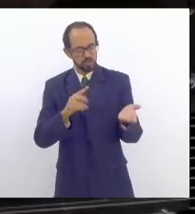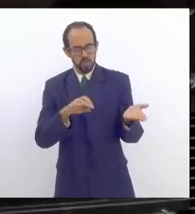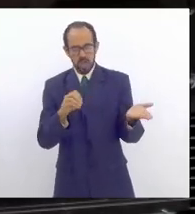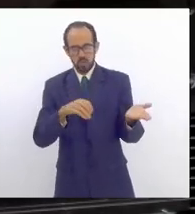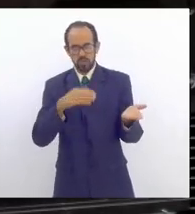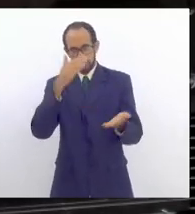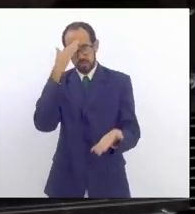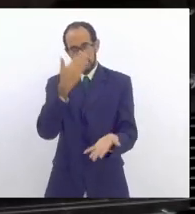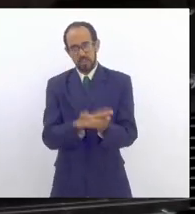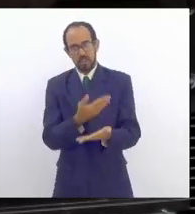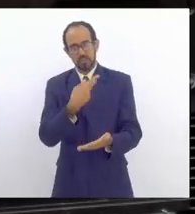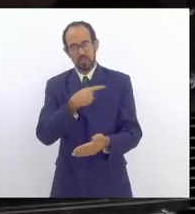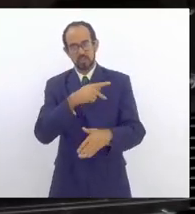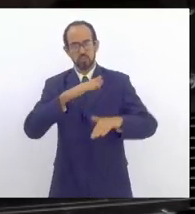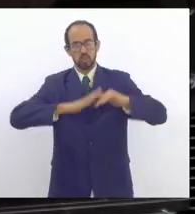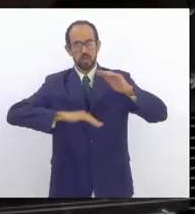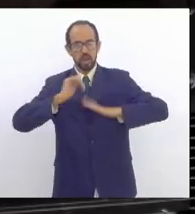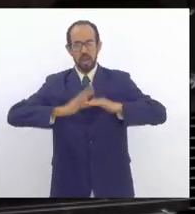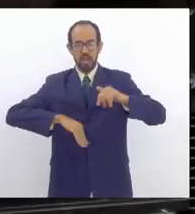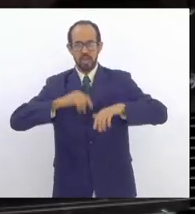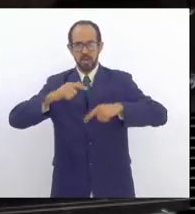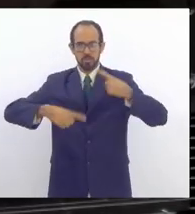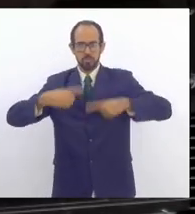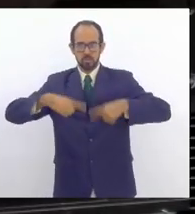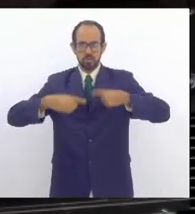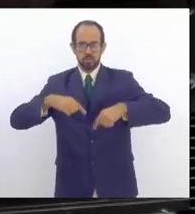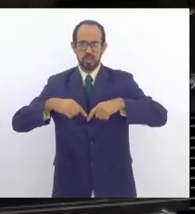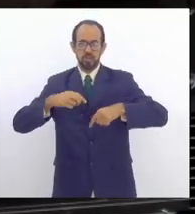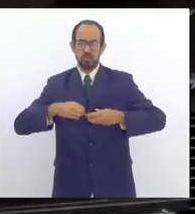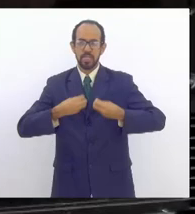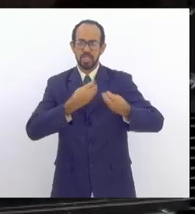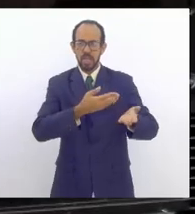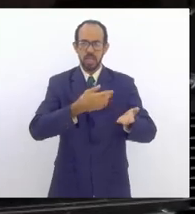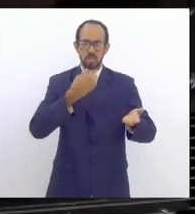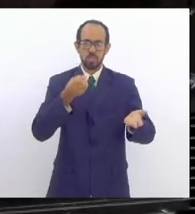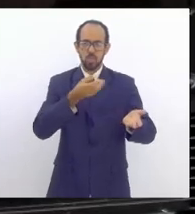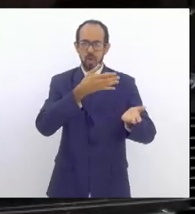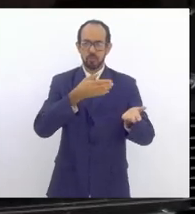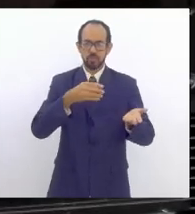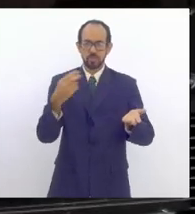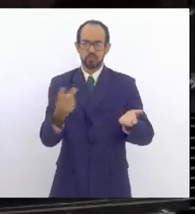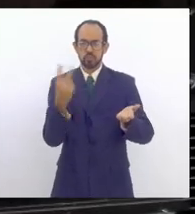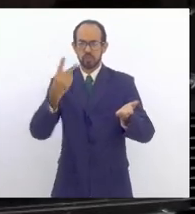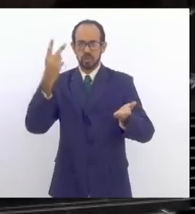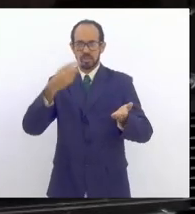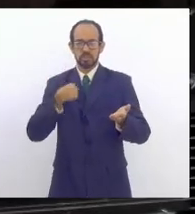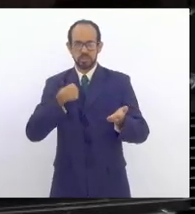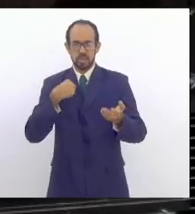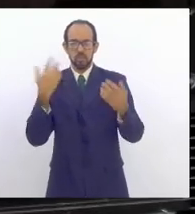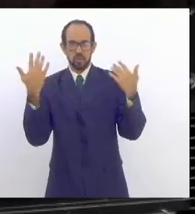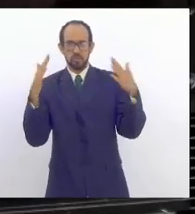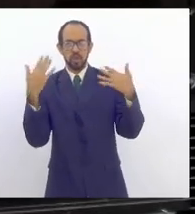política trará a você novas vitórias e eu vou estar lá para te aplaudir, irmão.